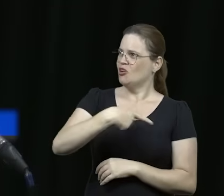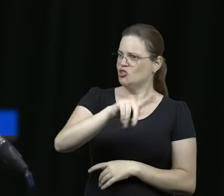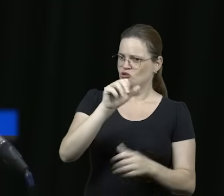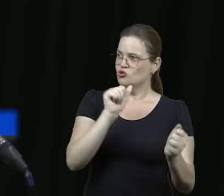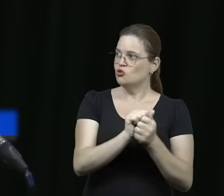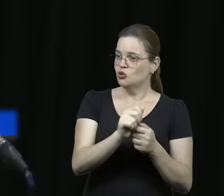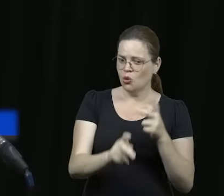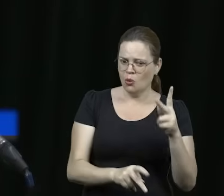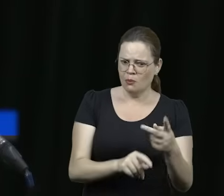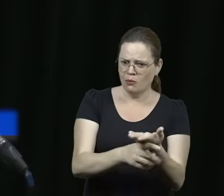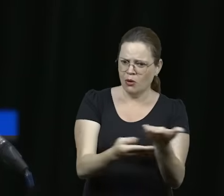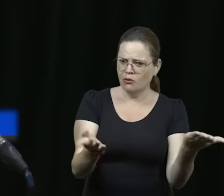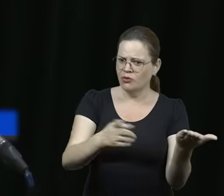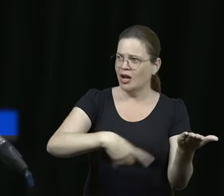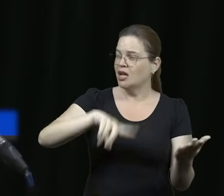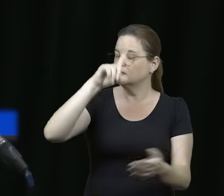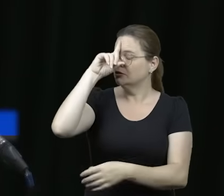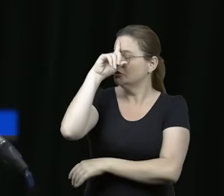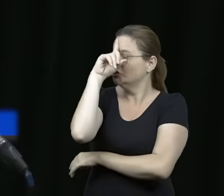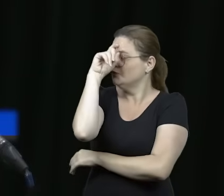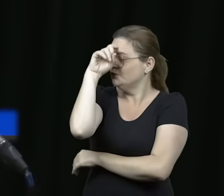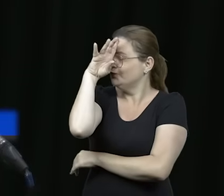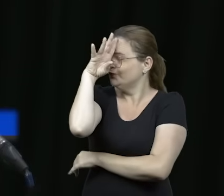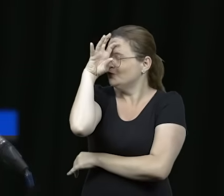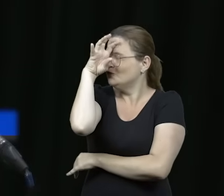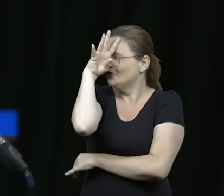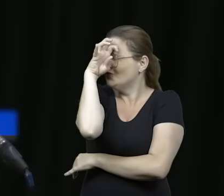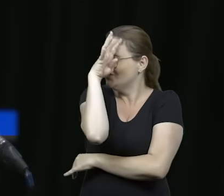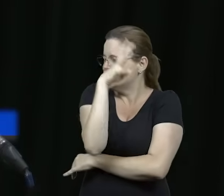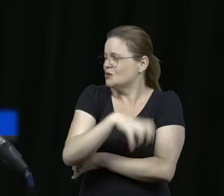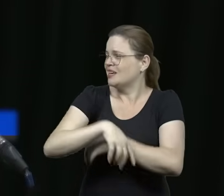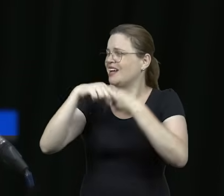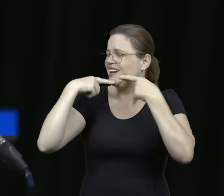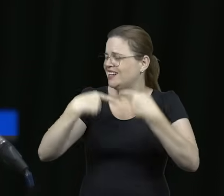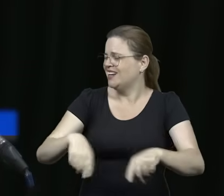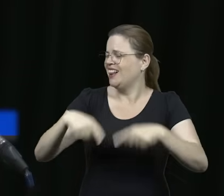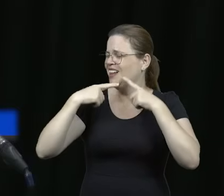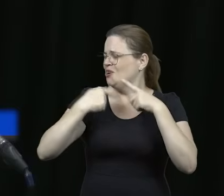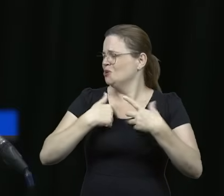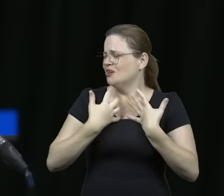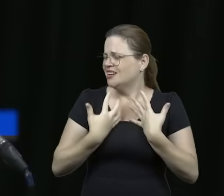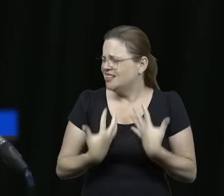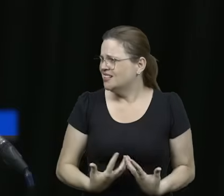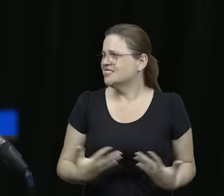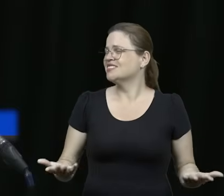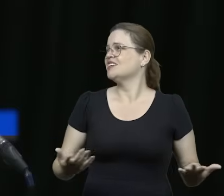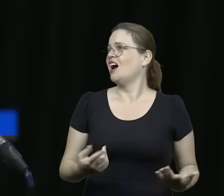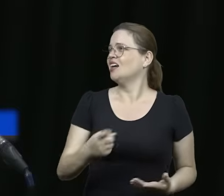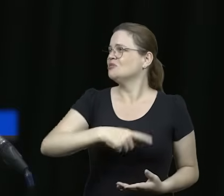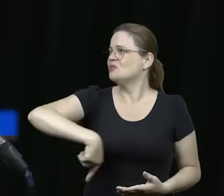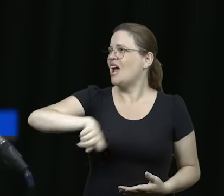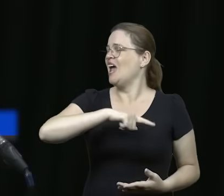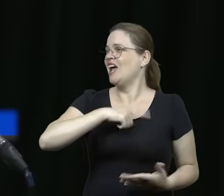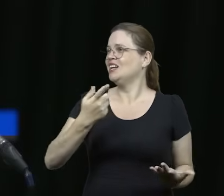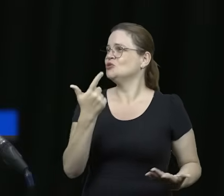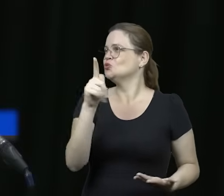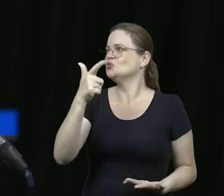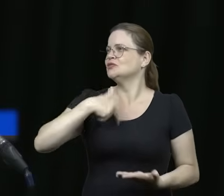povo aí, um povo difícil, murmurador, um povo de dura serviço,